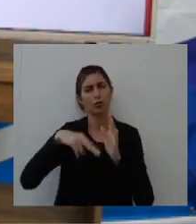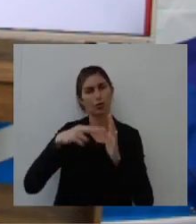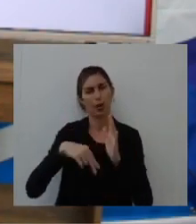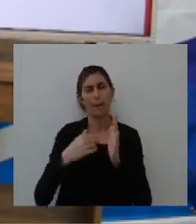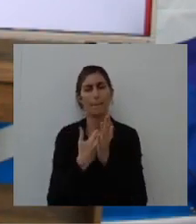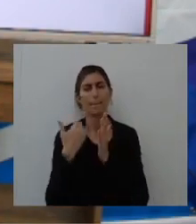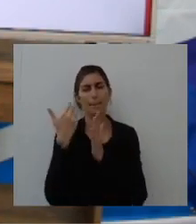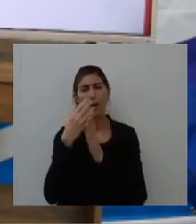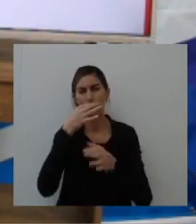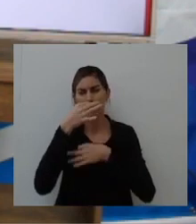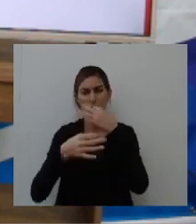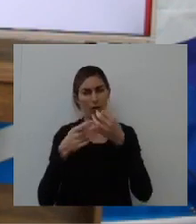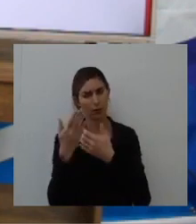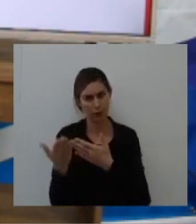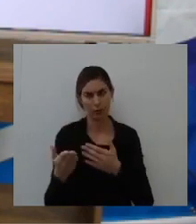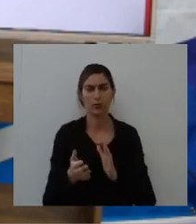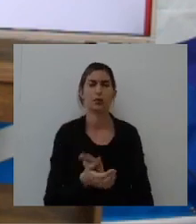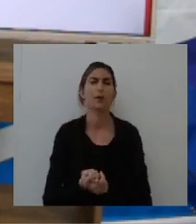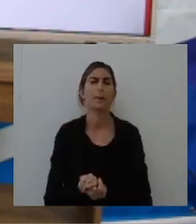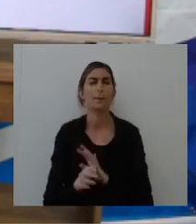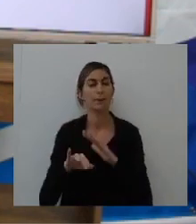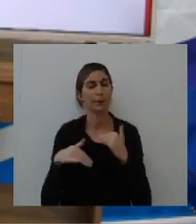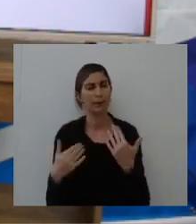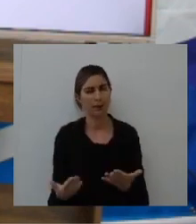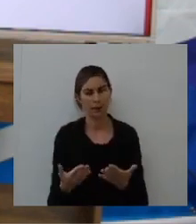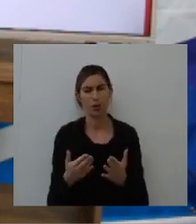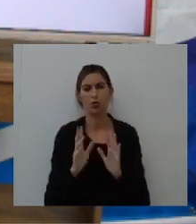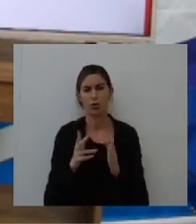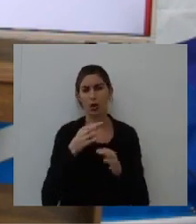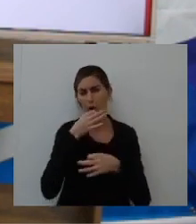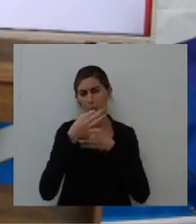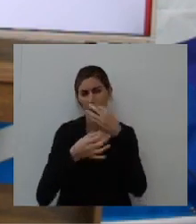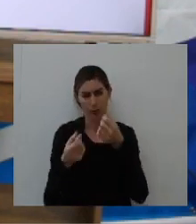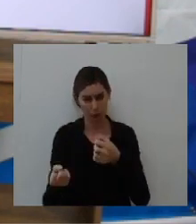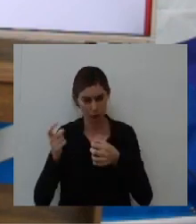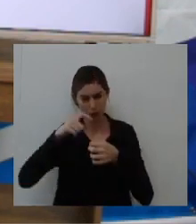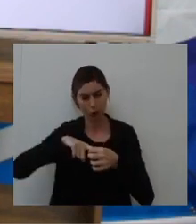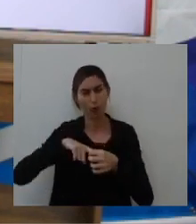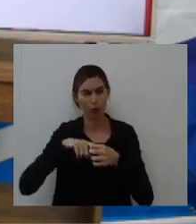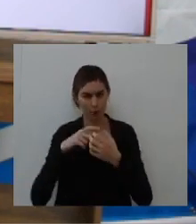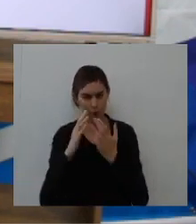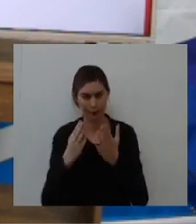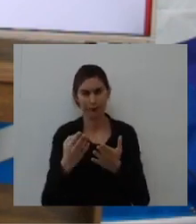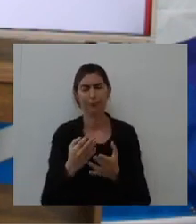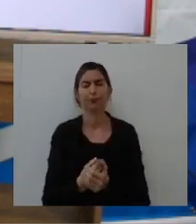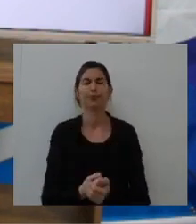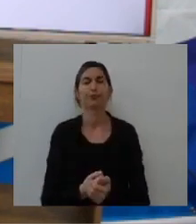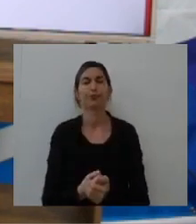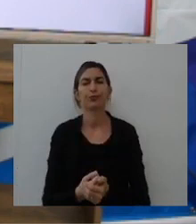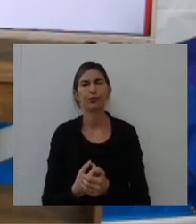mais indicadas pela senhora? Então, Isabel, já comentei, mas eu volto um pouquinho para você.